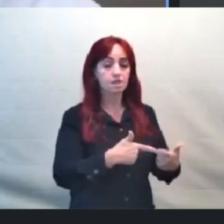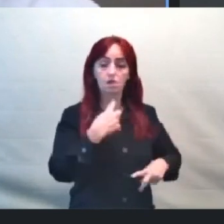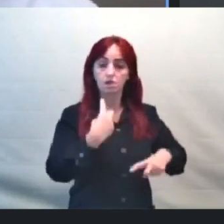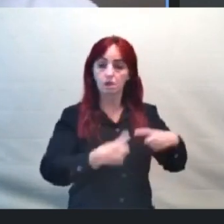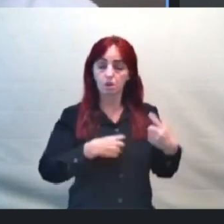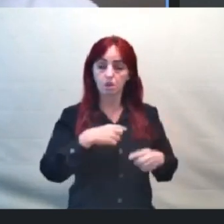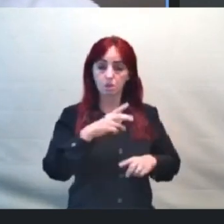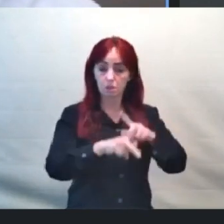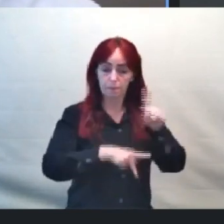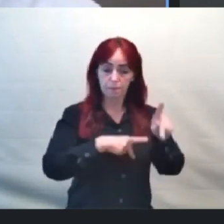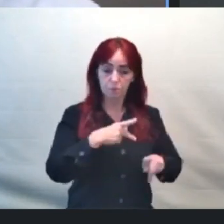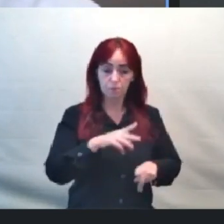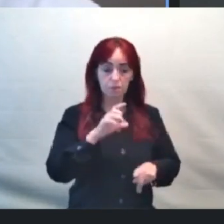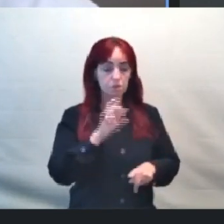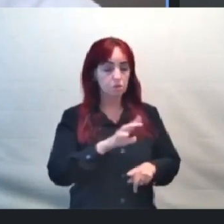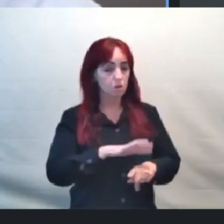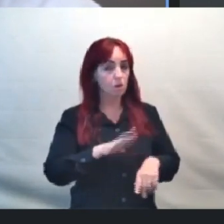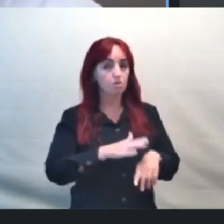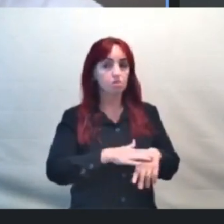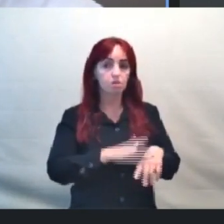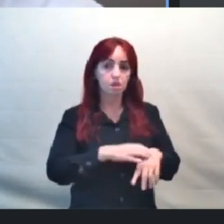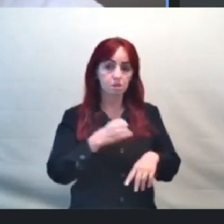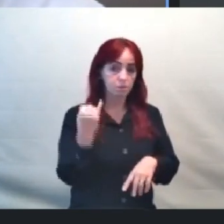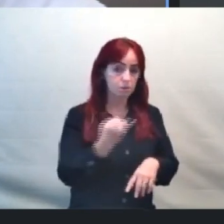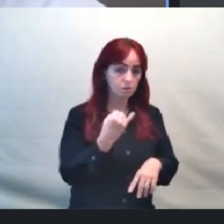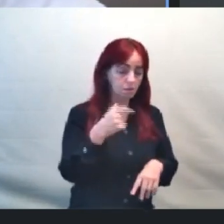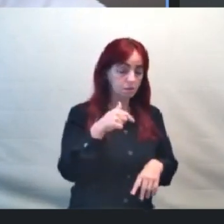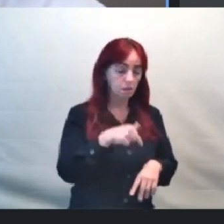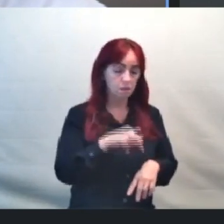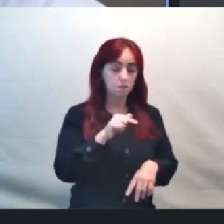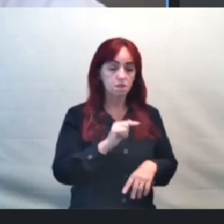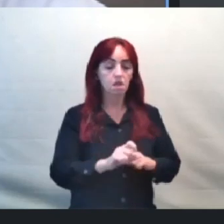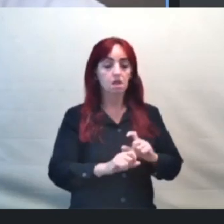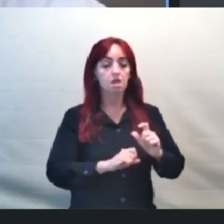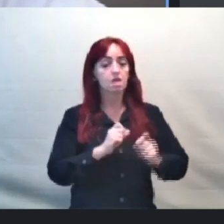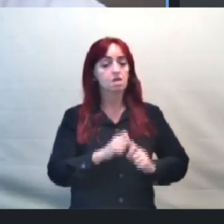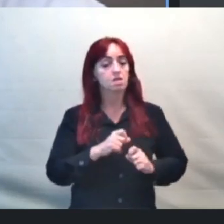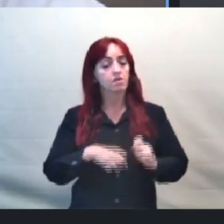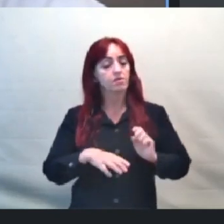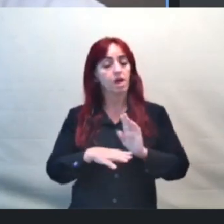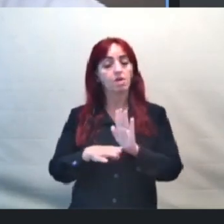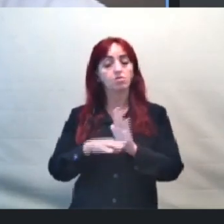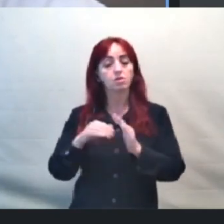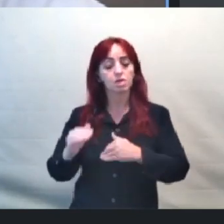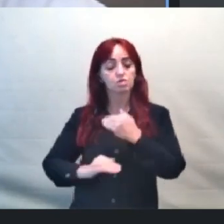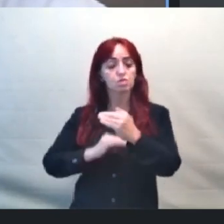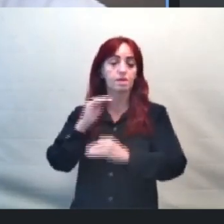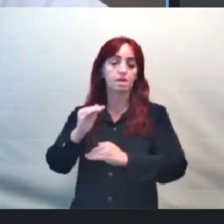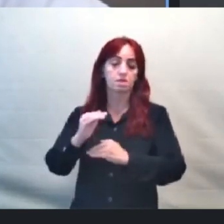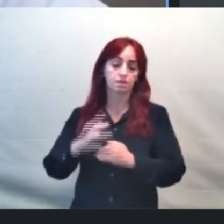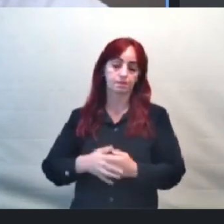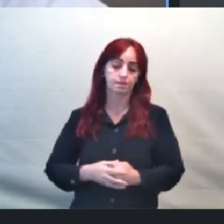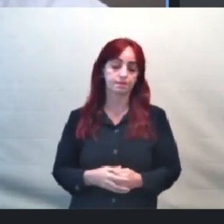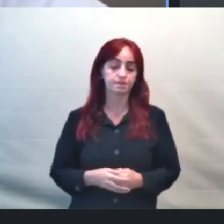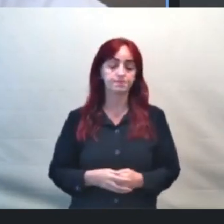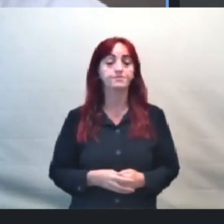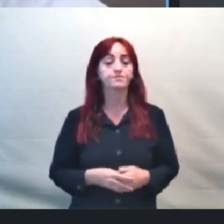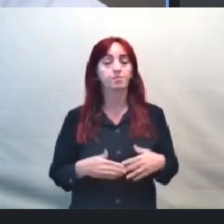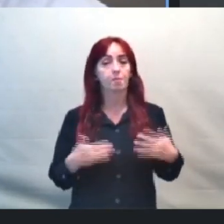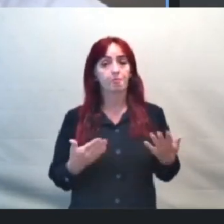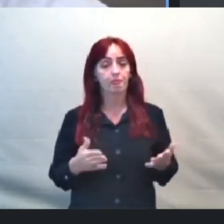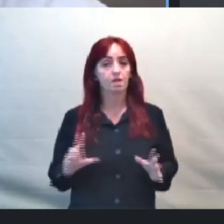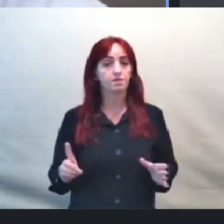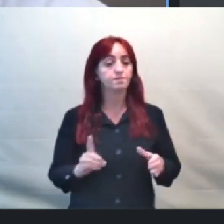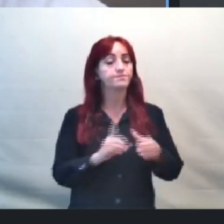assistência social, por mais efetiva que ela seja, que vai viabilizar a superação dessa condição. Então, a integração,